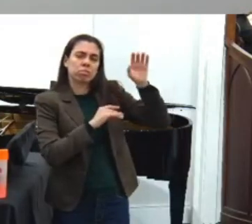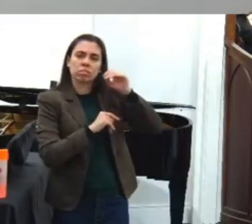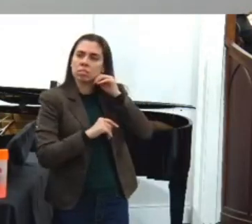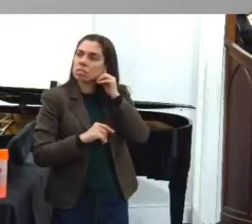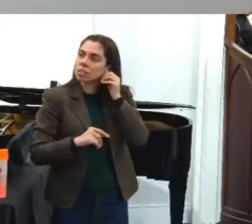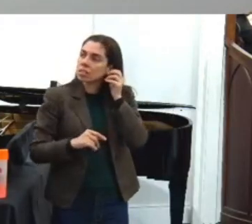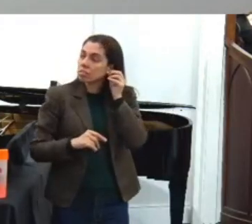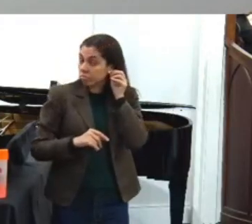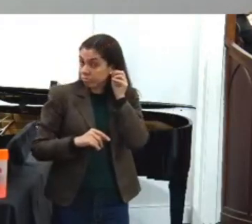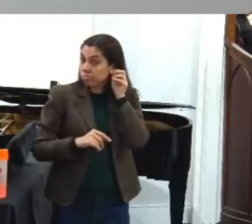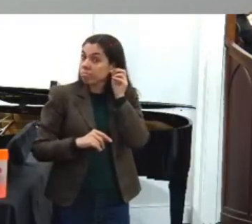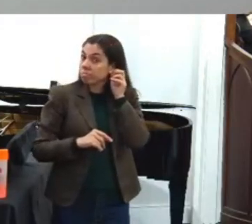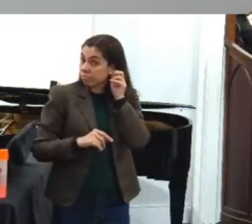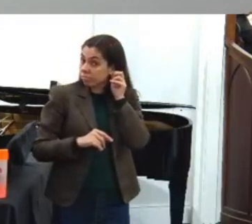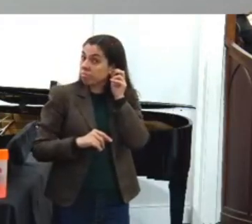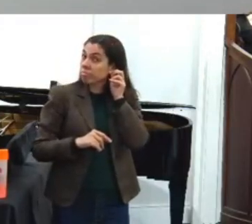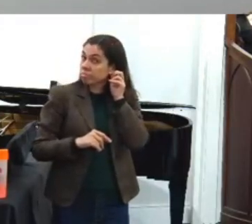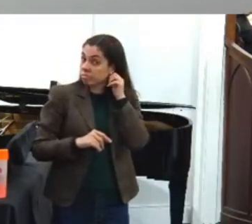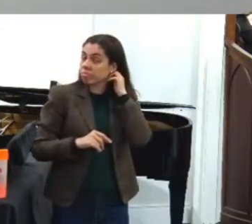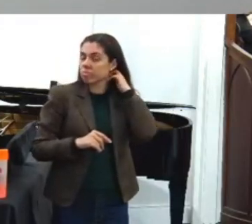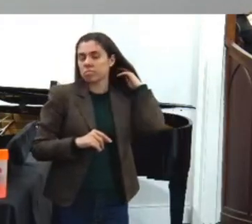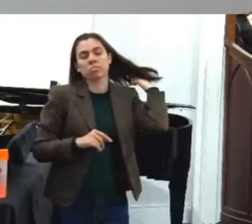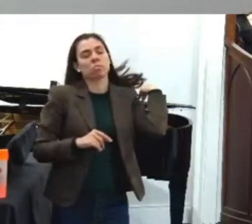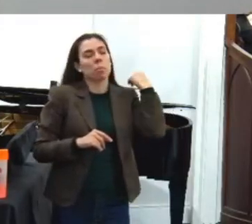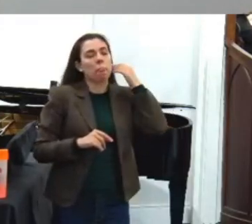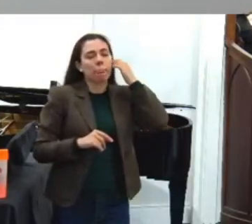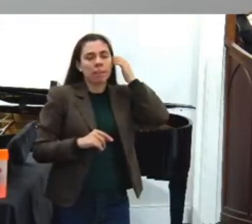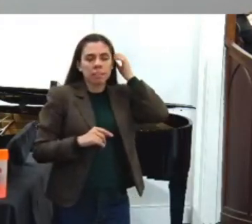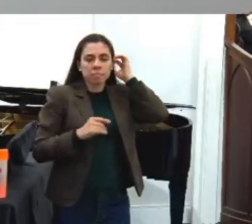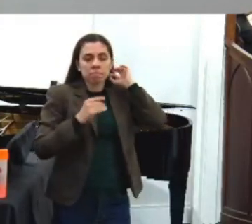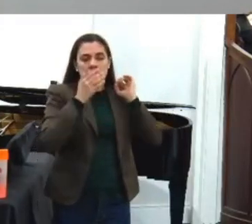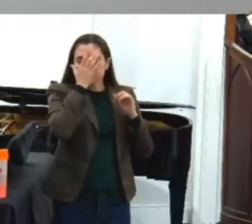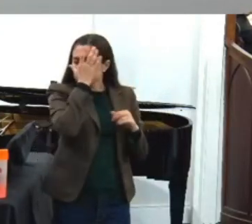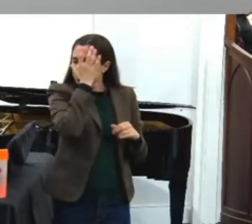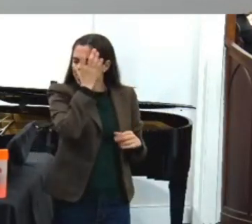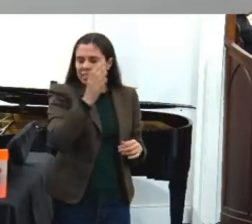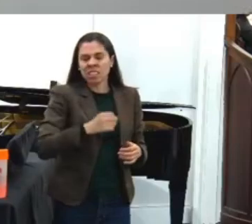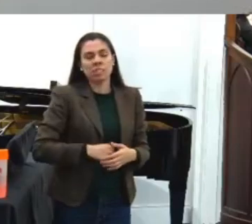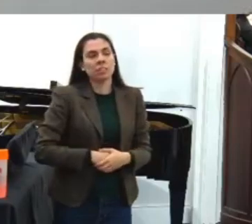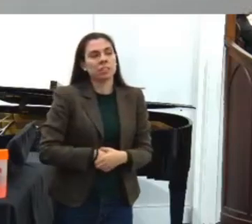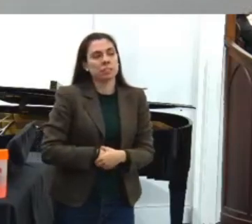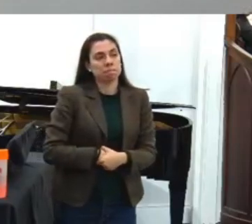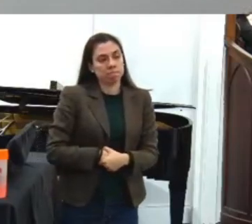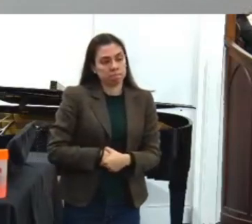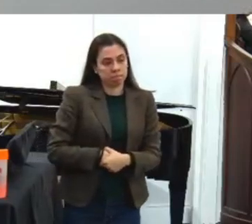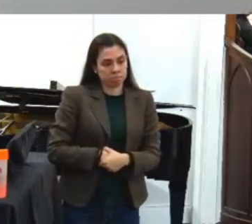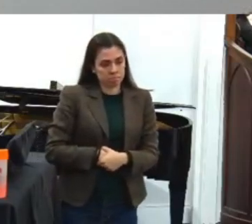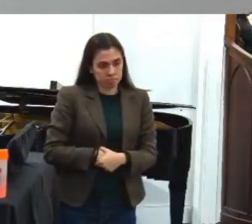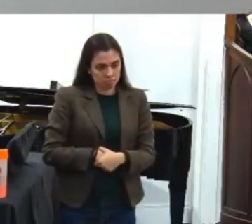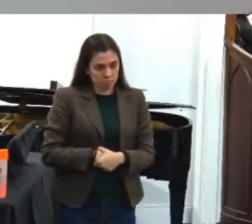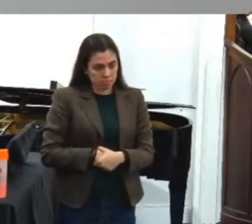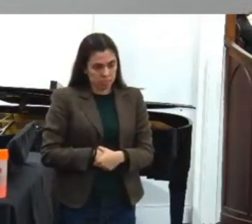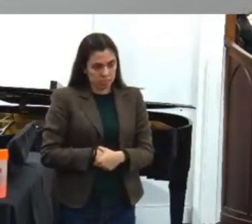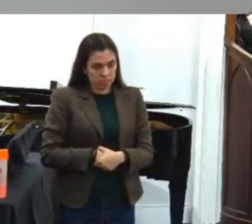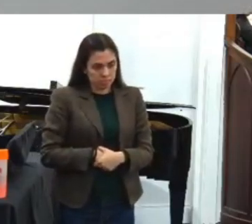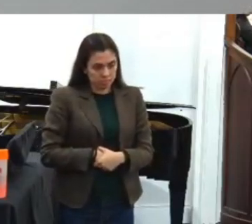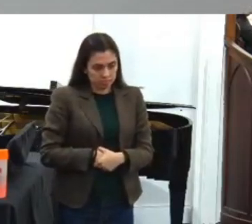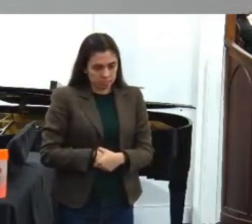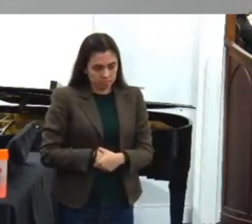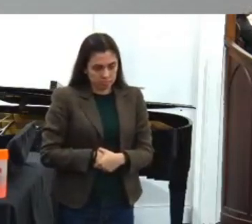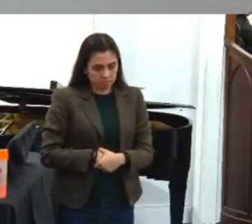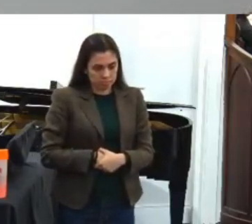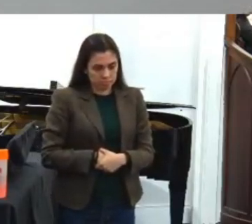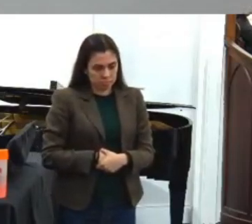uma cidade que havia prosperado em parcerias comerciais com outras cidades. Por exemplo,